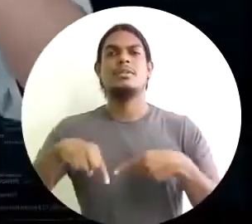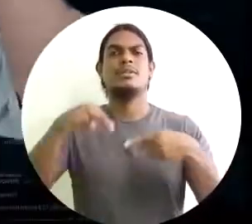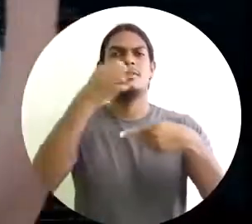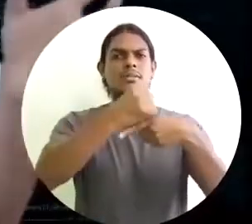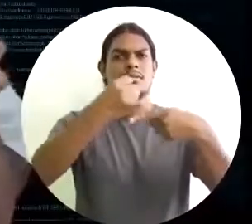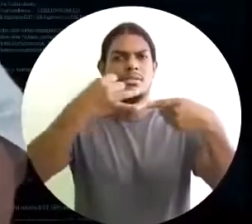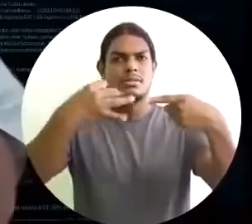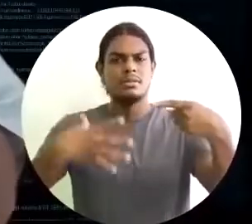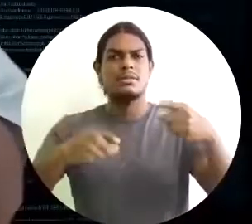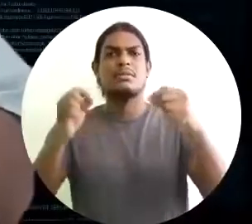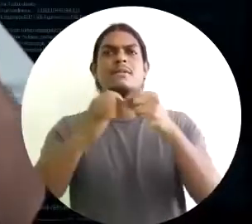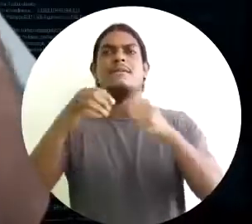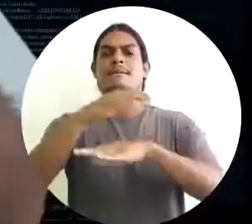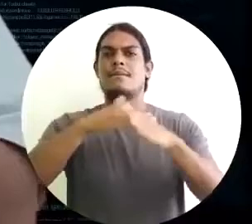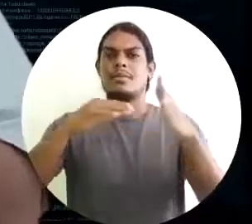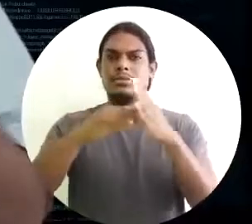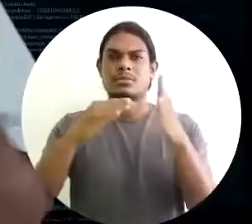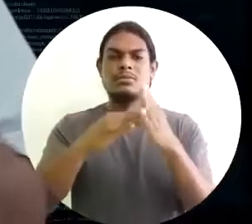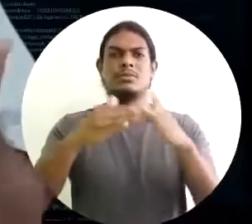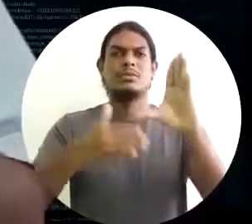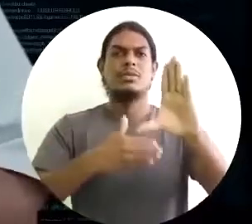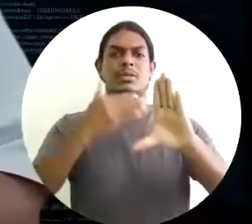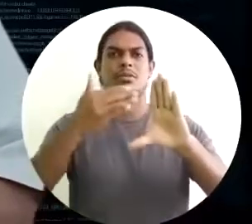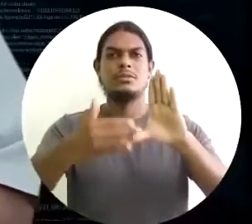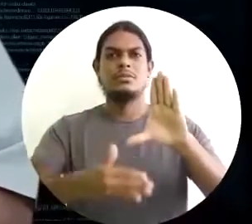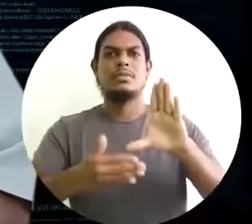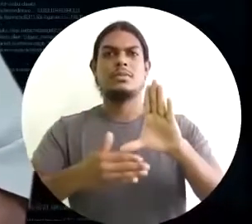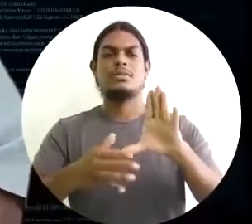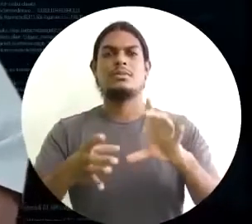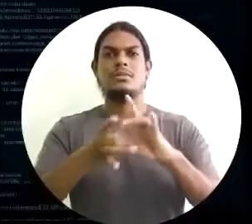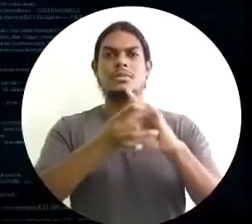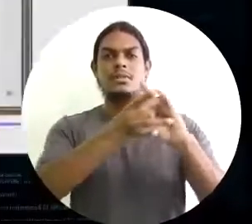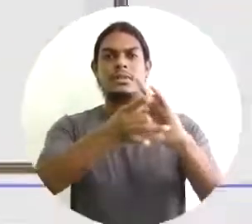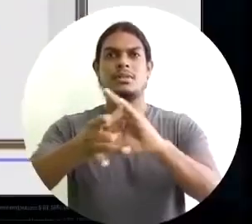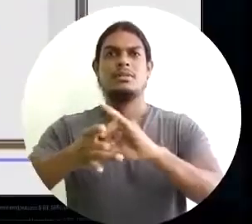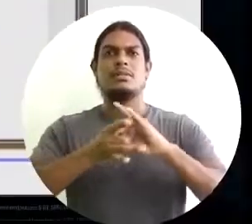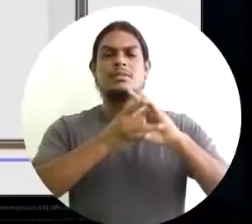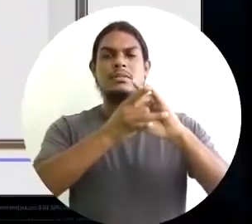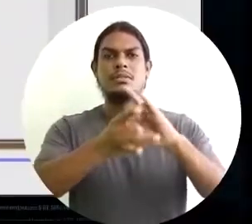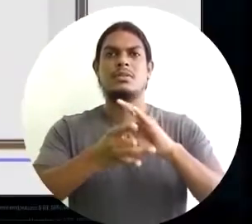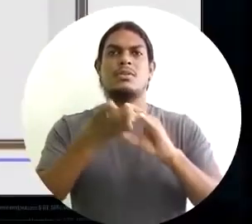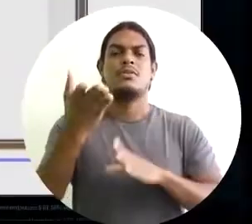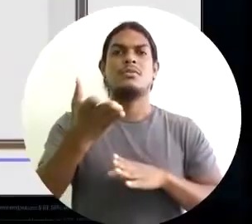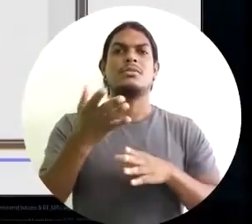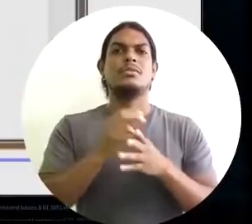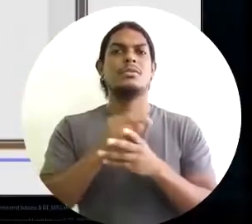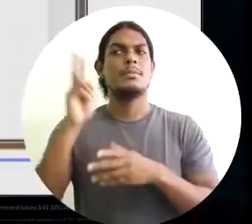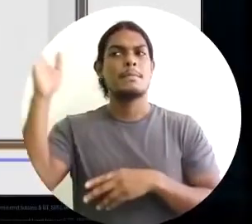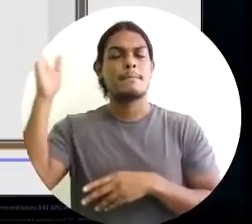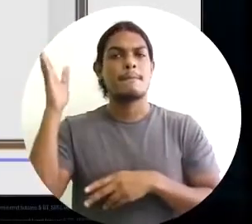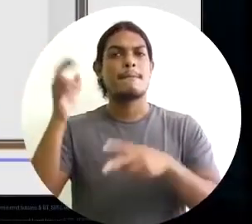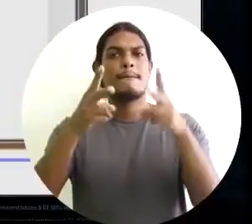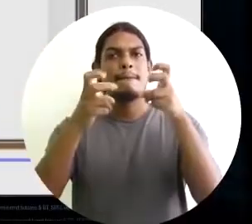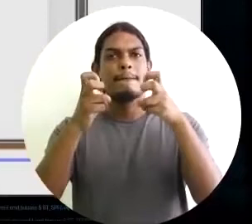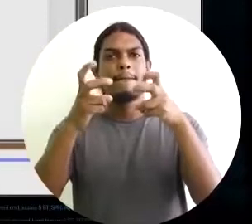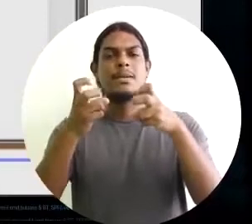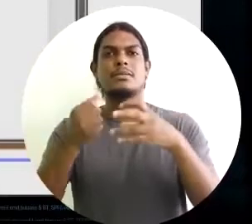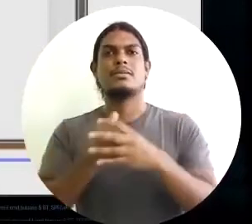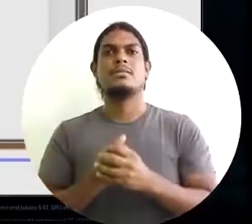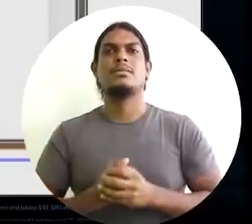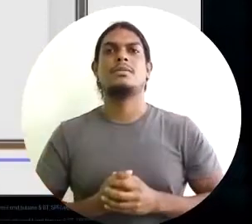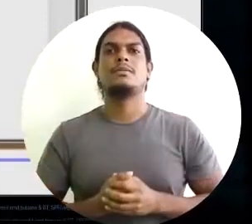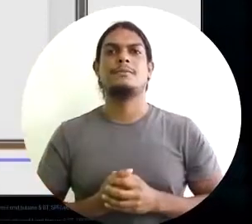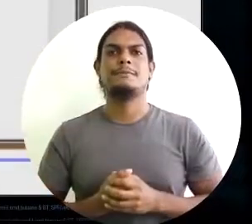que todas as páginas HTML elas sejam interligadas entre si. Como vocês estão vendo, essa daí é a estrutura básica de